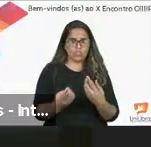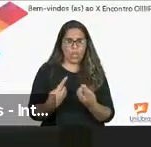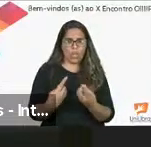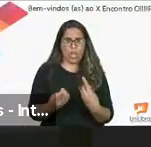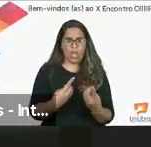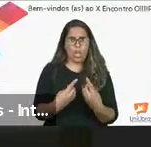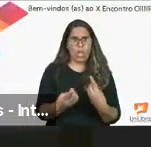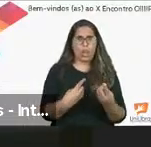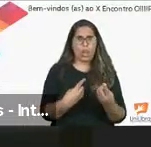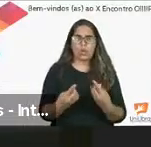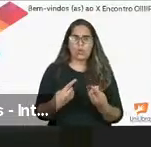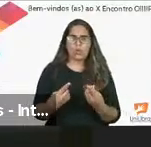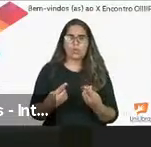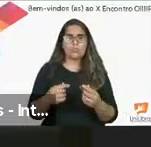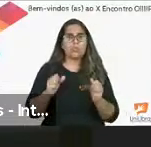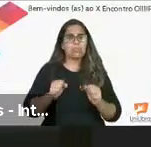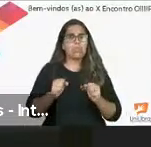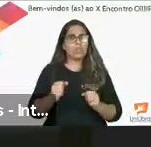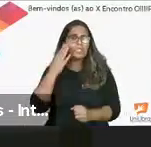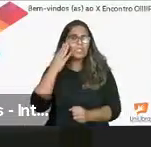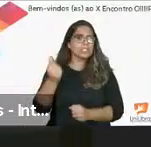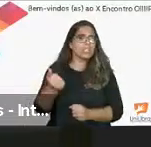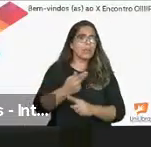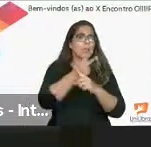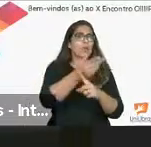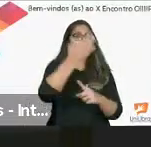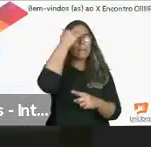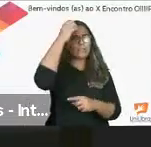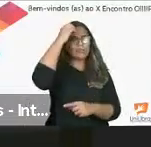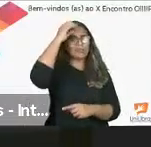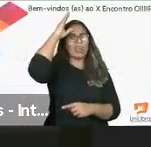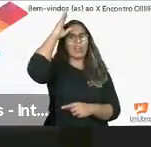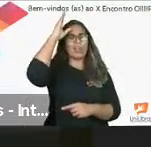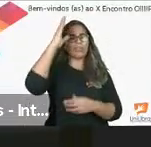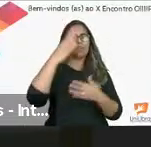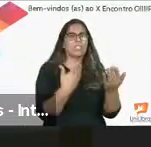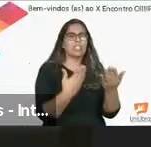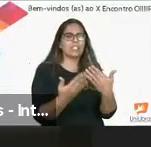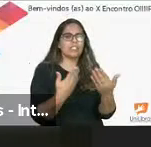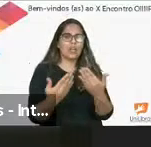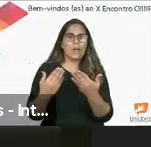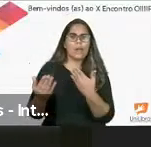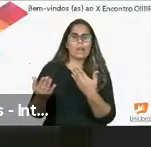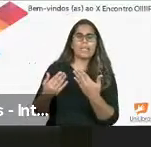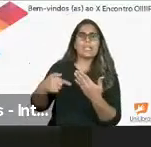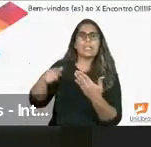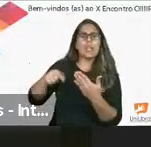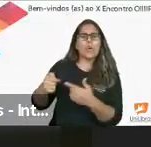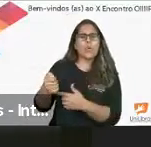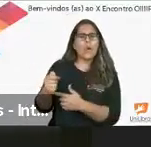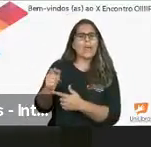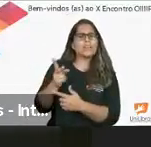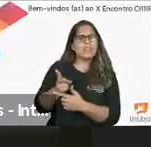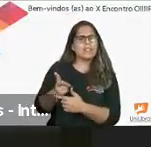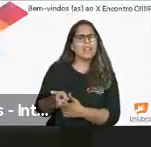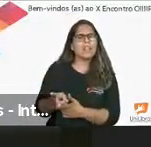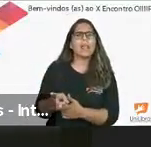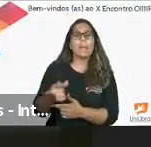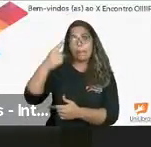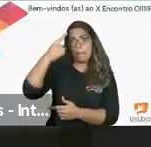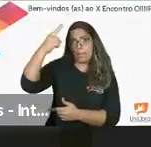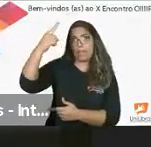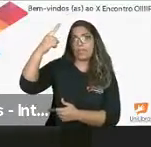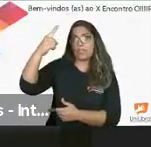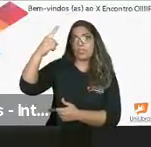e podem assim saber, procurar saber mais. Em diálogo com aqueles que quase sempre pensam